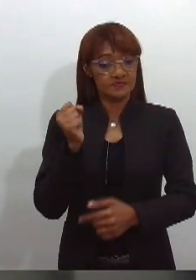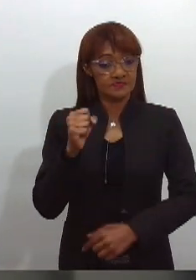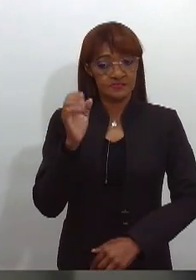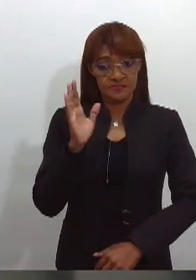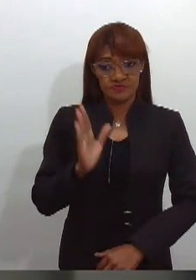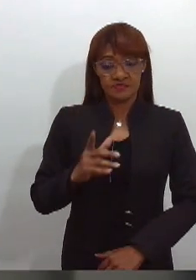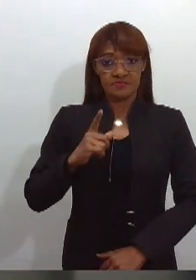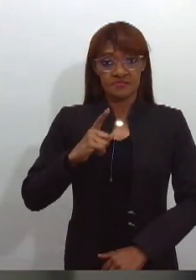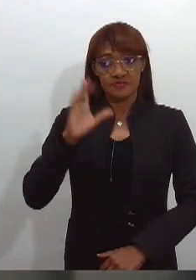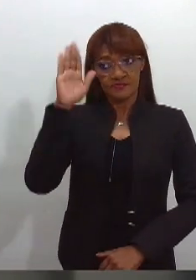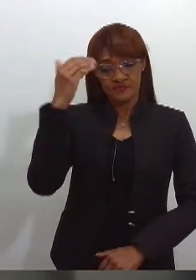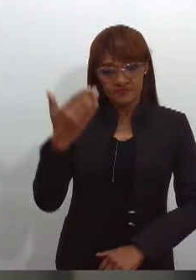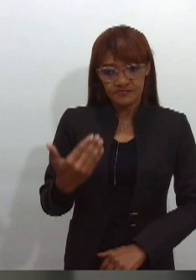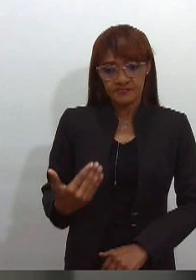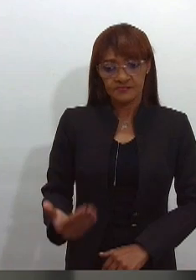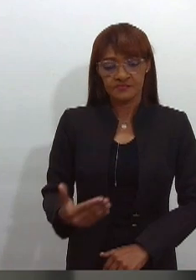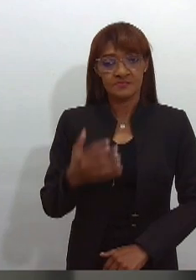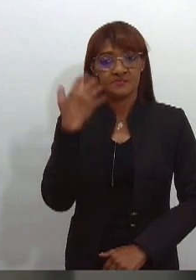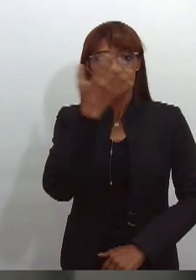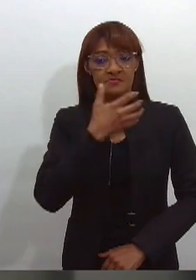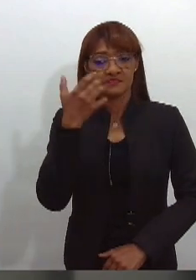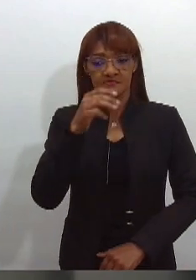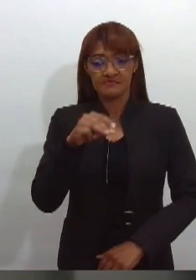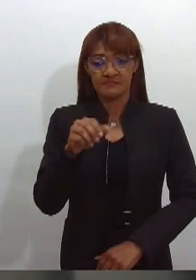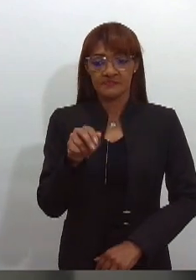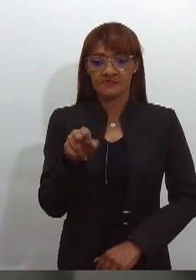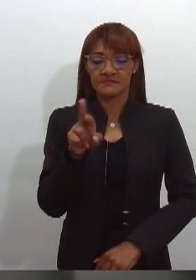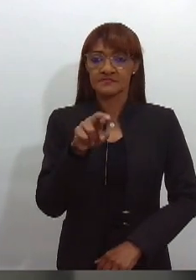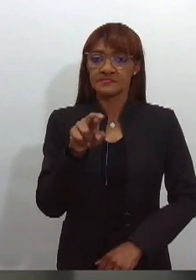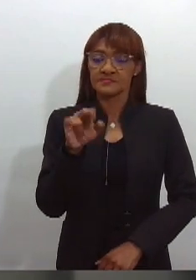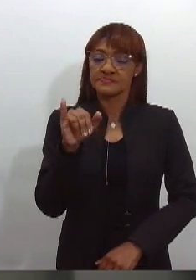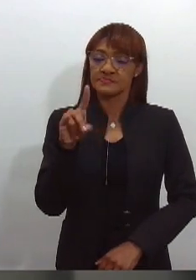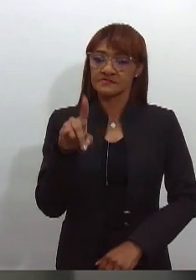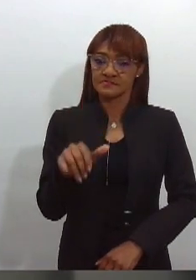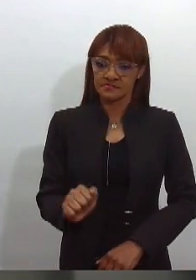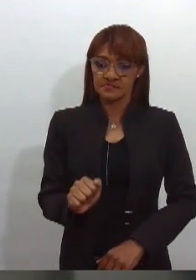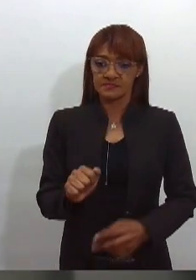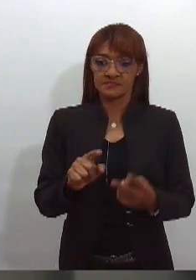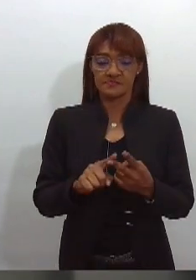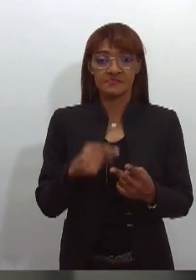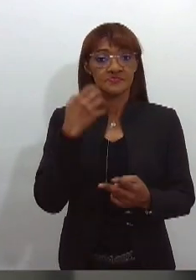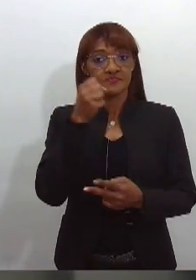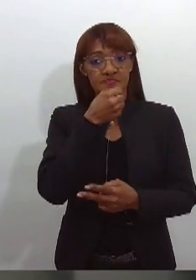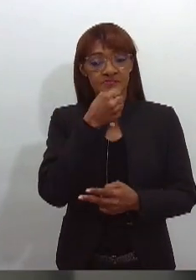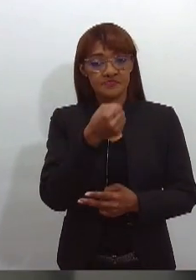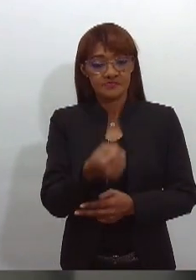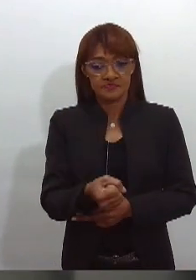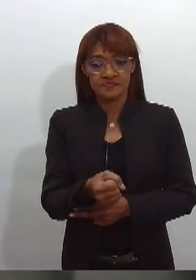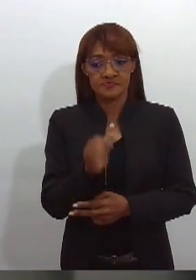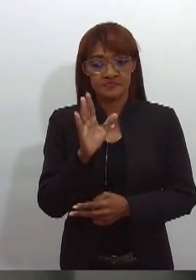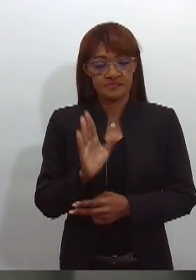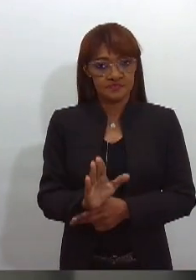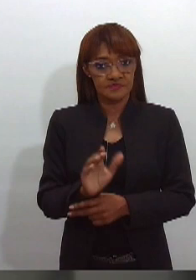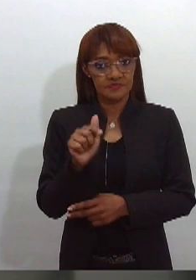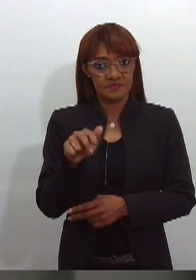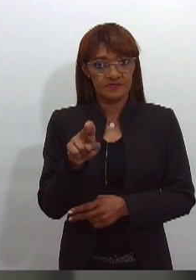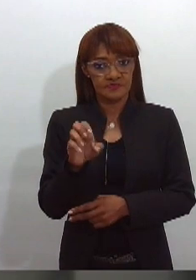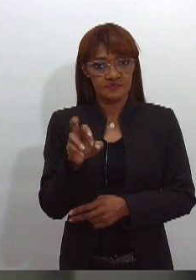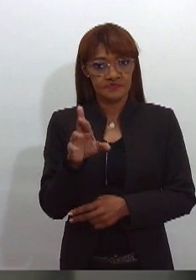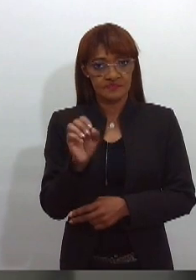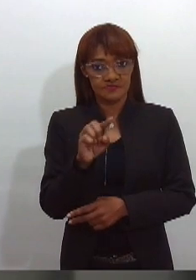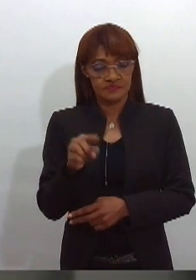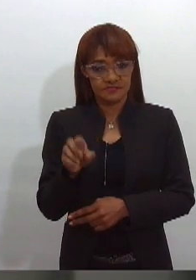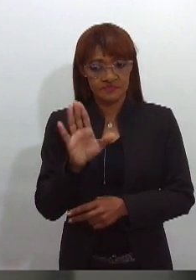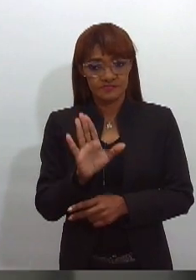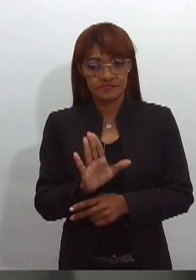cantora Marilda da Silva Marques e a jornalista Fernanda Queiroz com o título de cidadania sergipana. A cerimônia contou com a